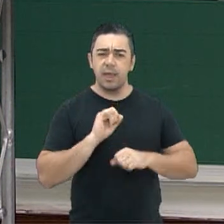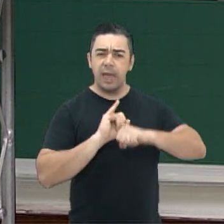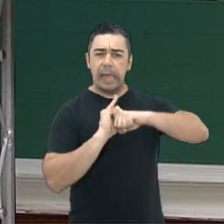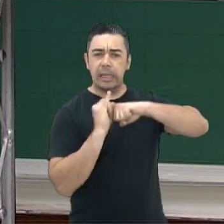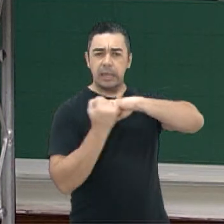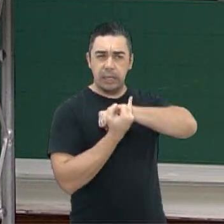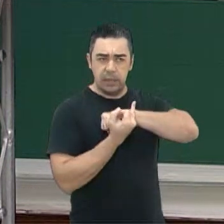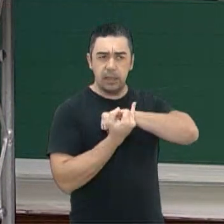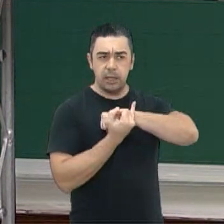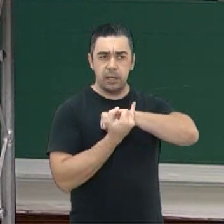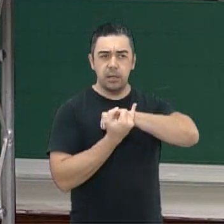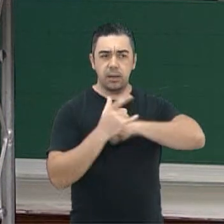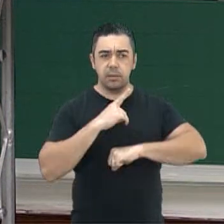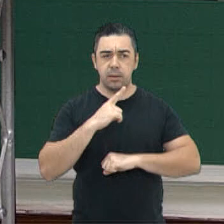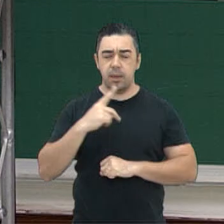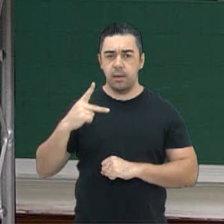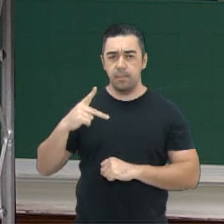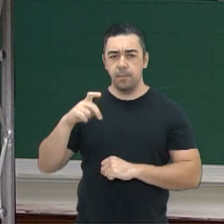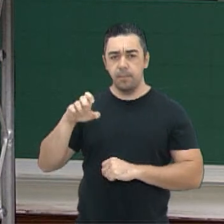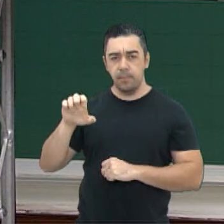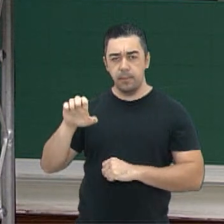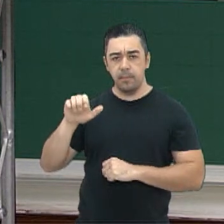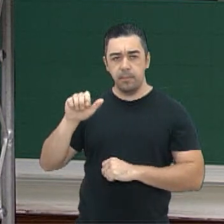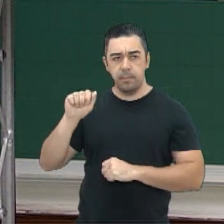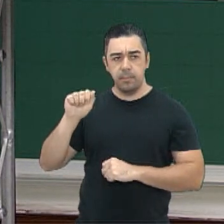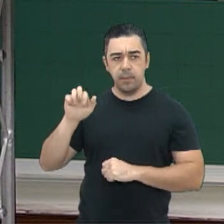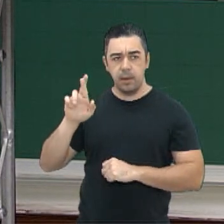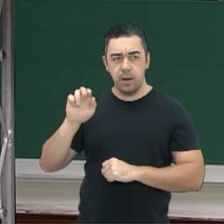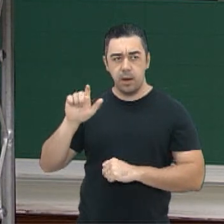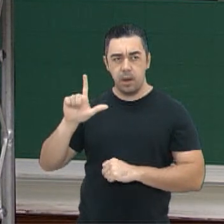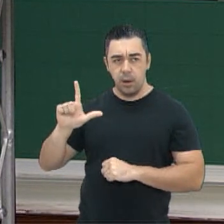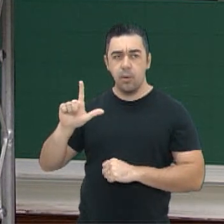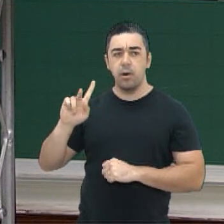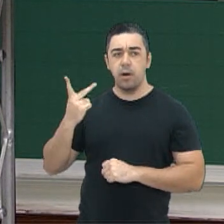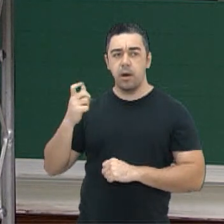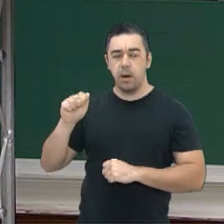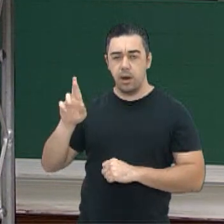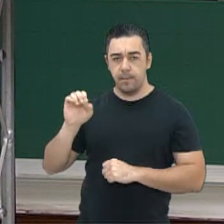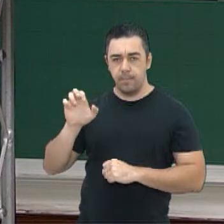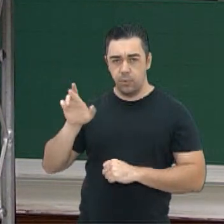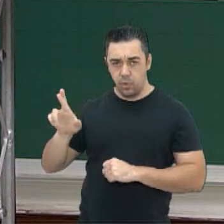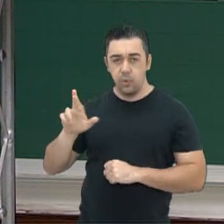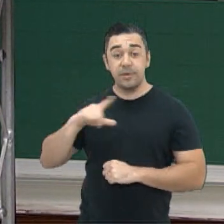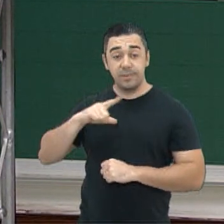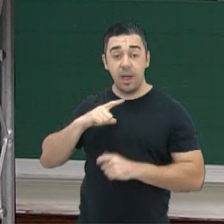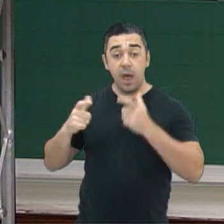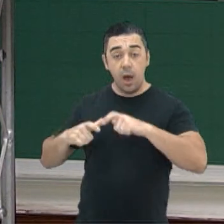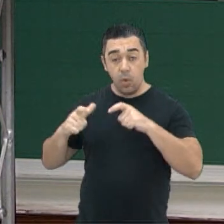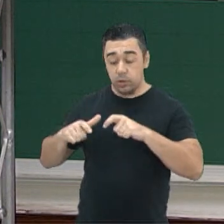né, uma ilha marítima, fica no Havaí, é uma ilha, desculpe, marítima, é uma ilha